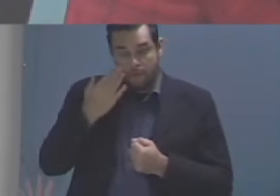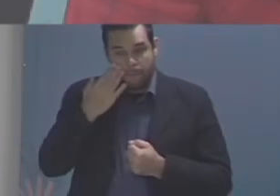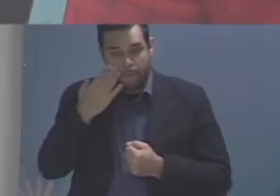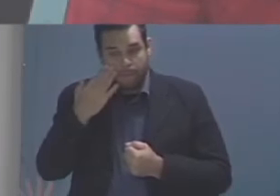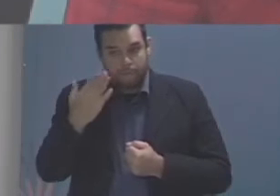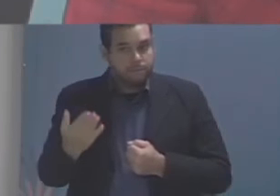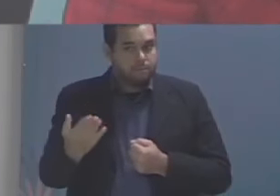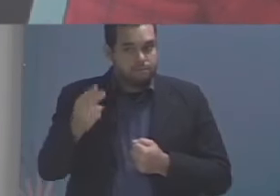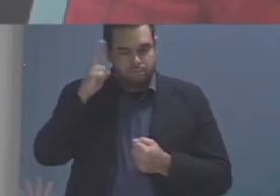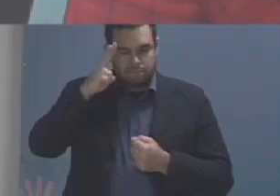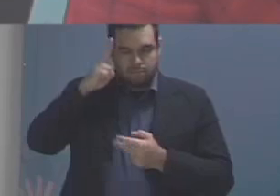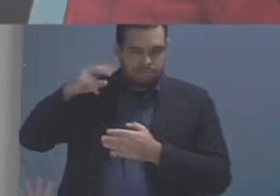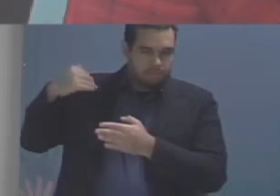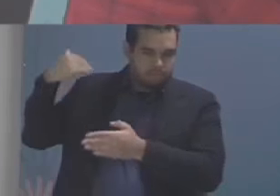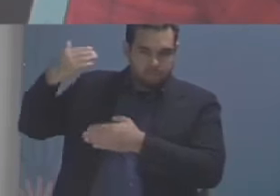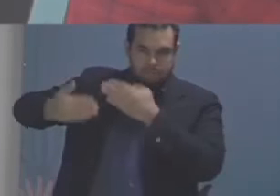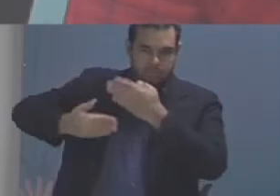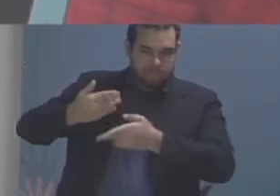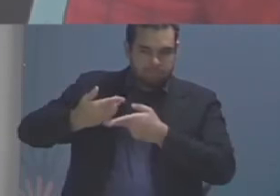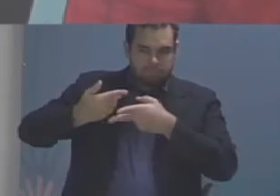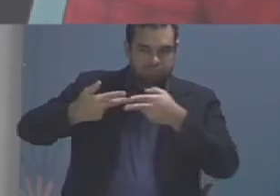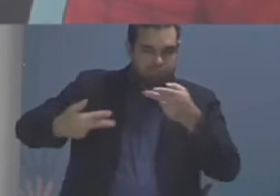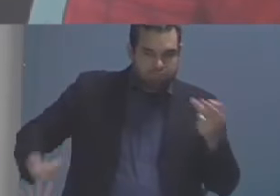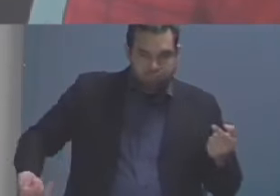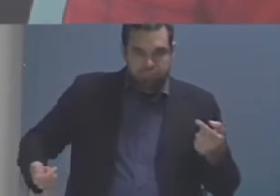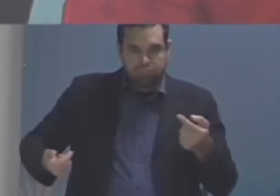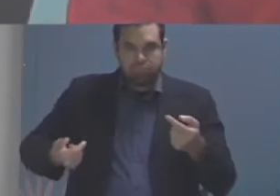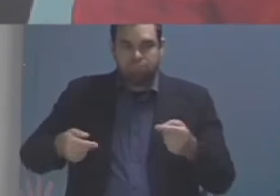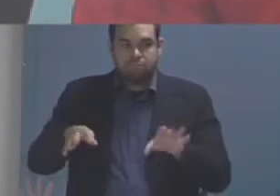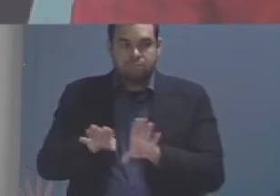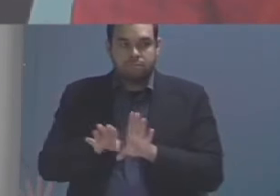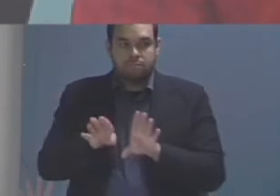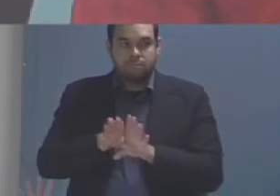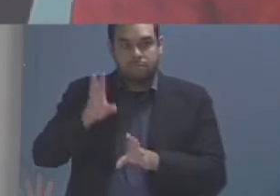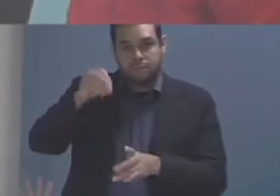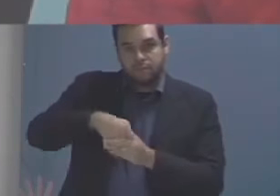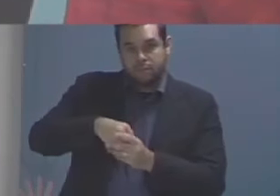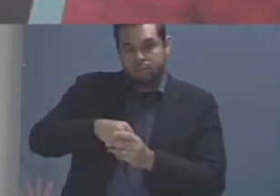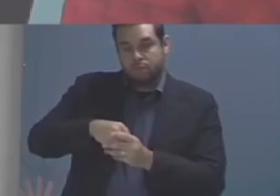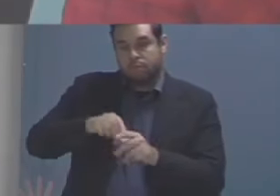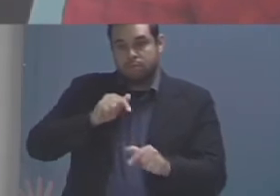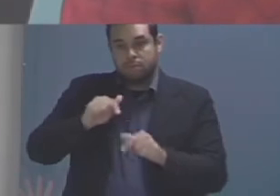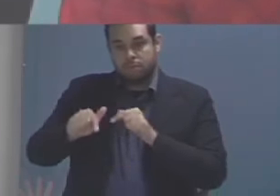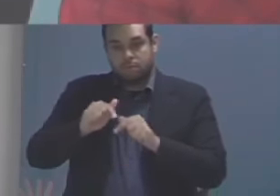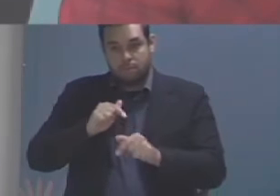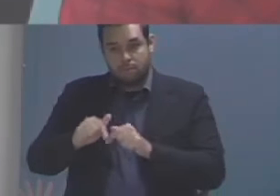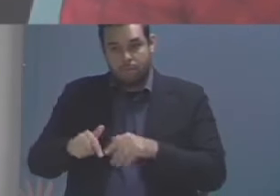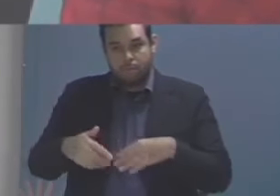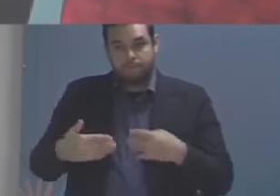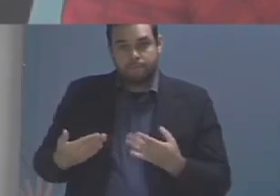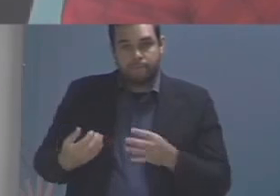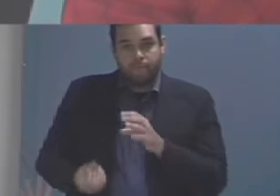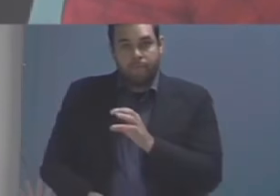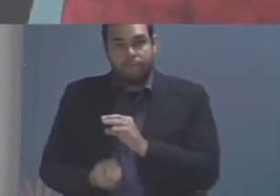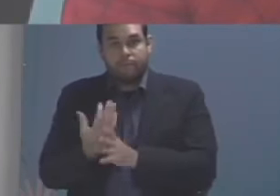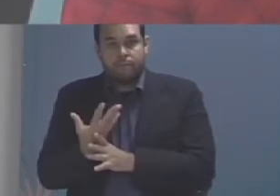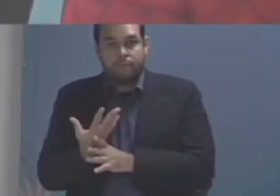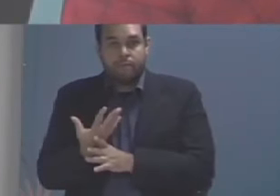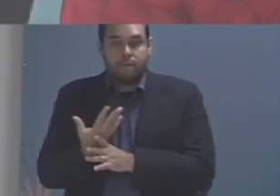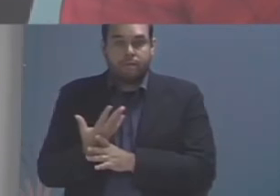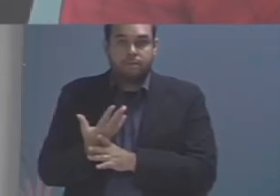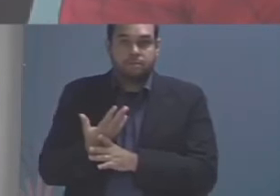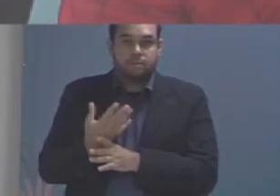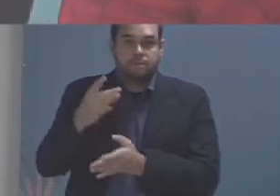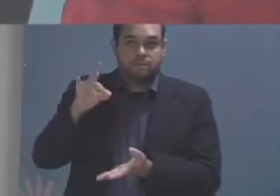apresenta historicamente de diversas formas e se apresenta, inclusive, no mundo do trabalho, com a criação